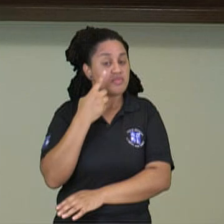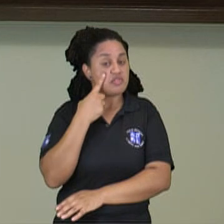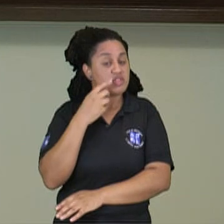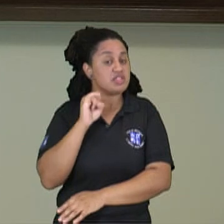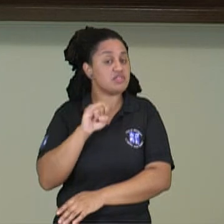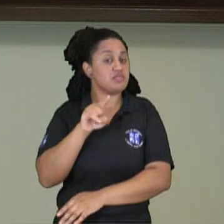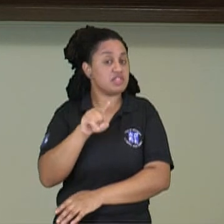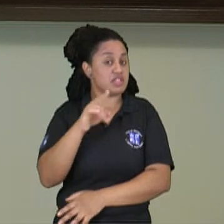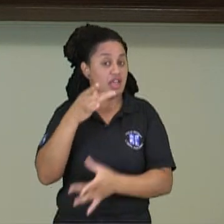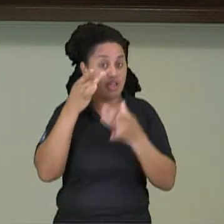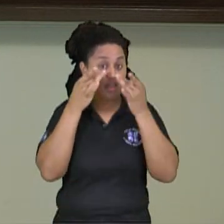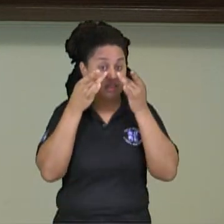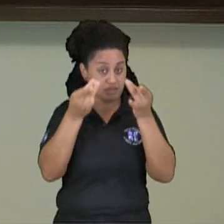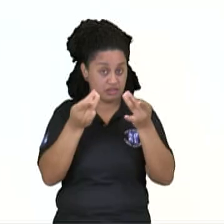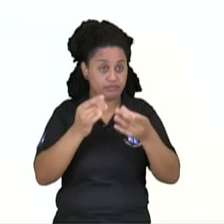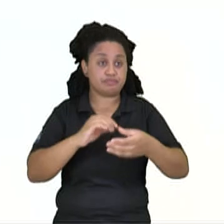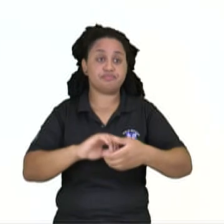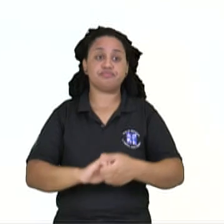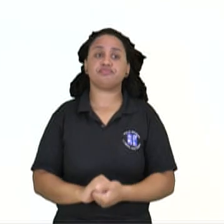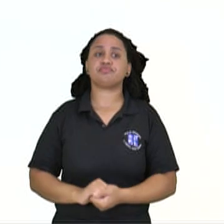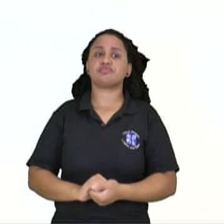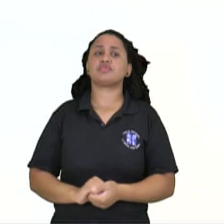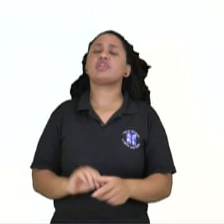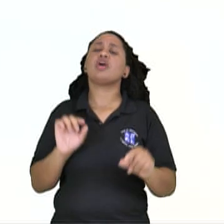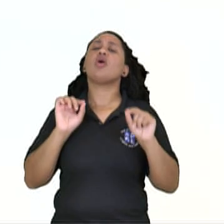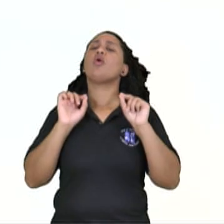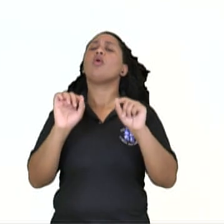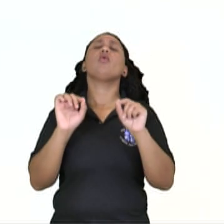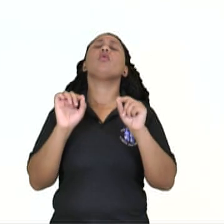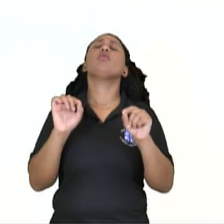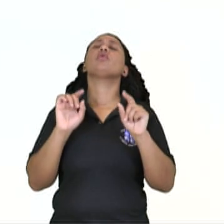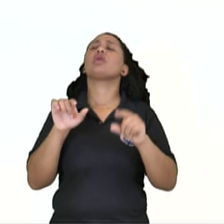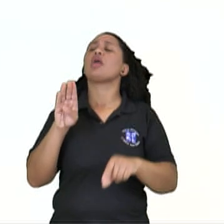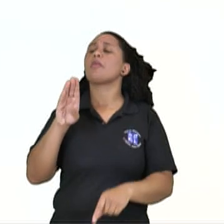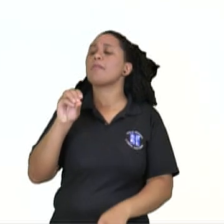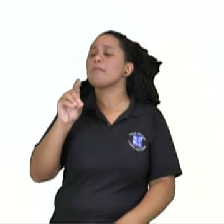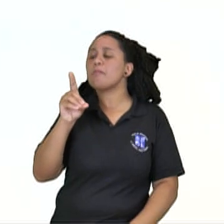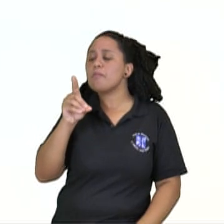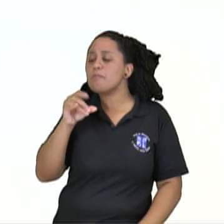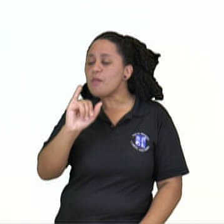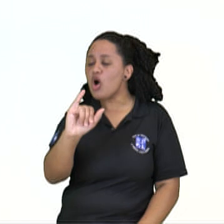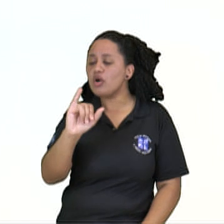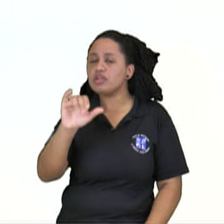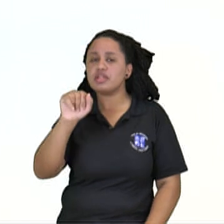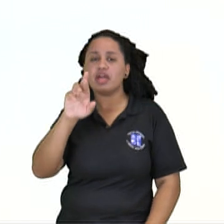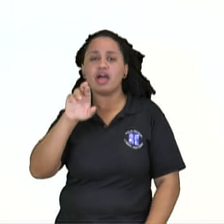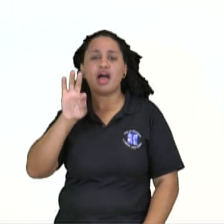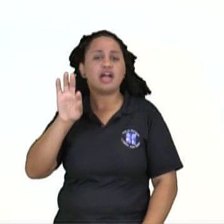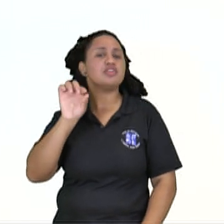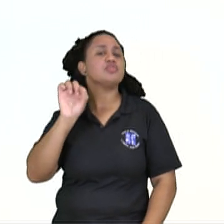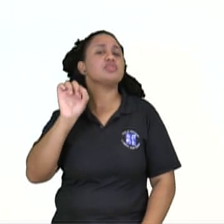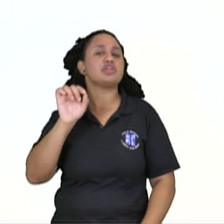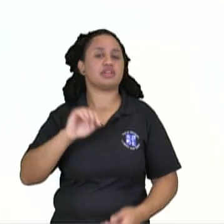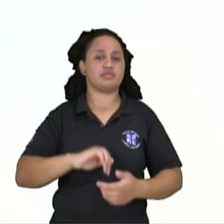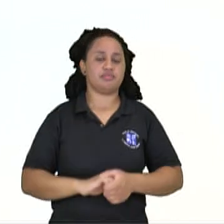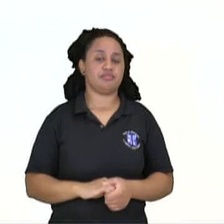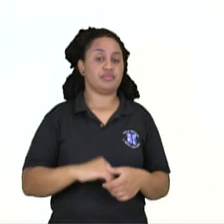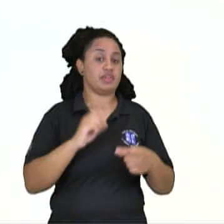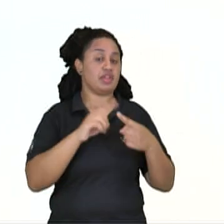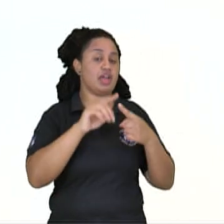você prestou atenção. O que é body art? Letra A. É um